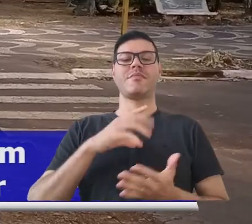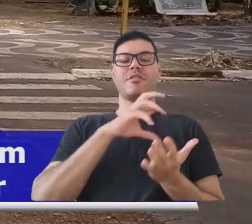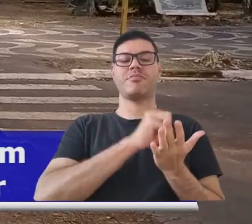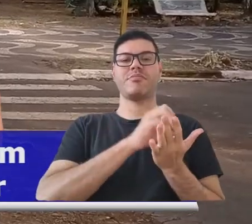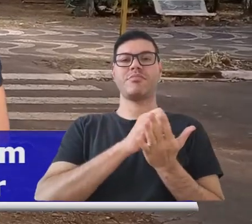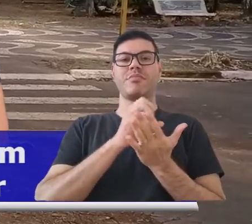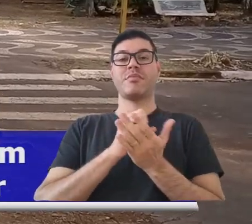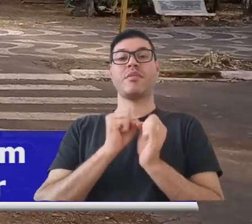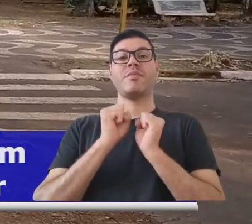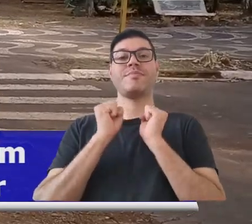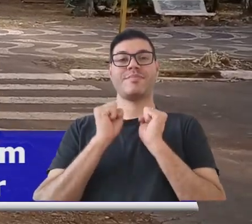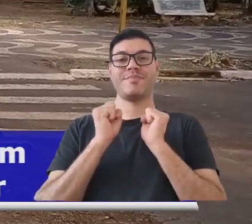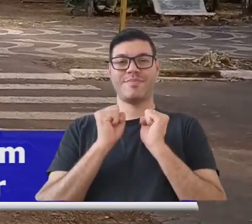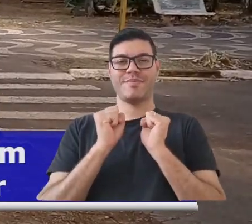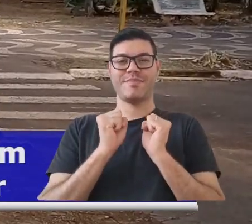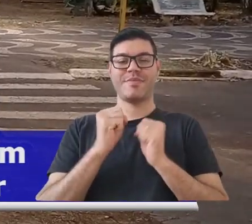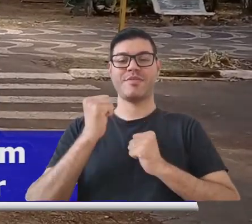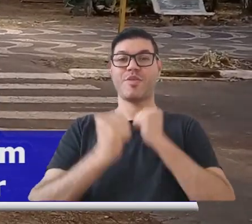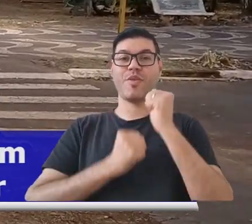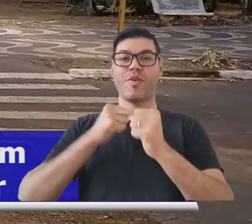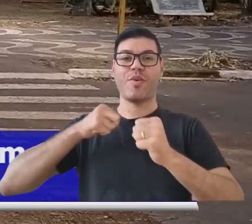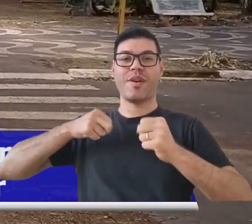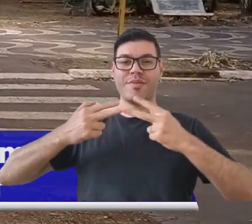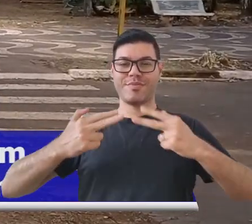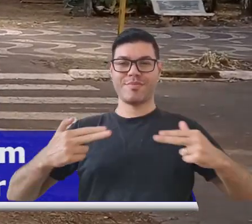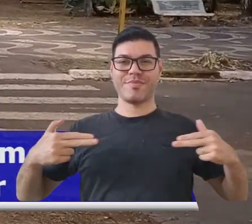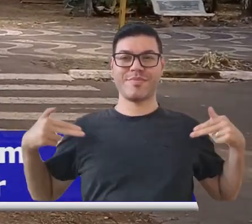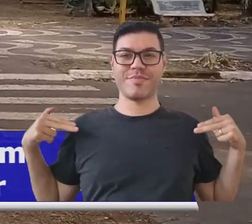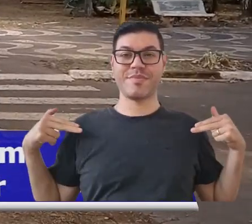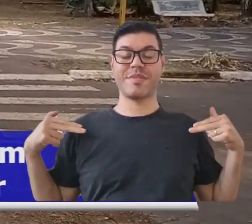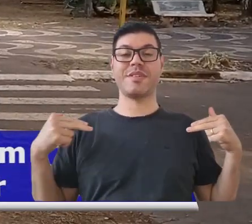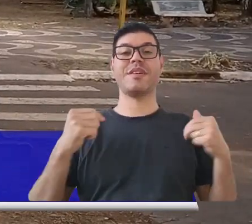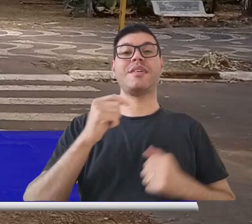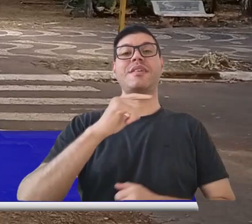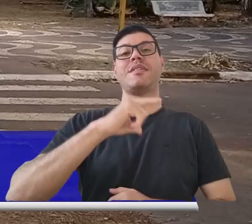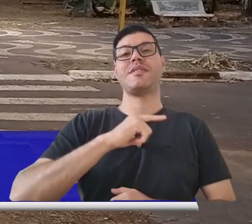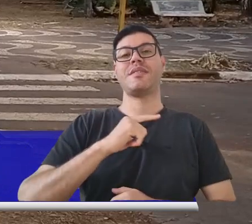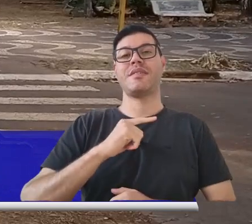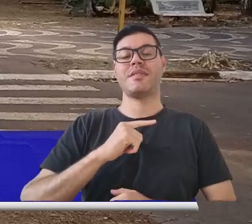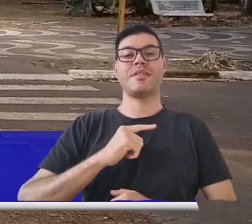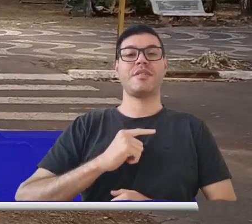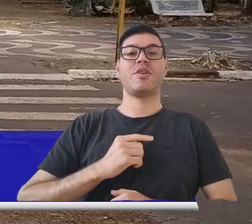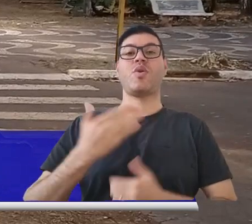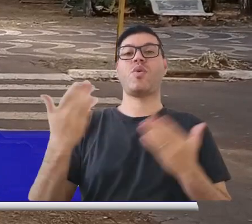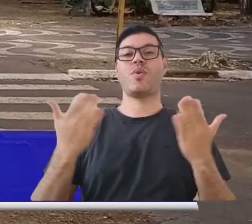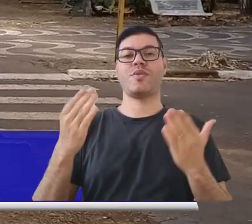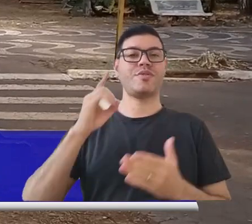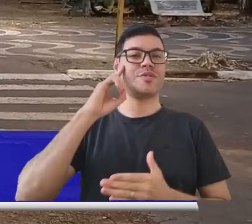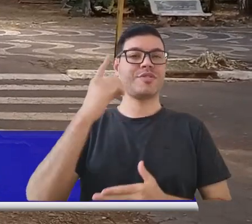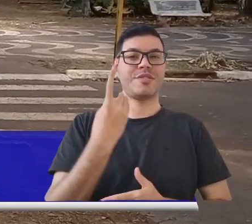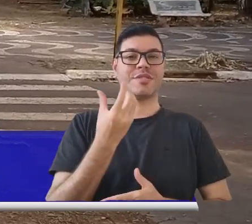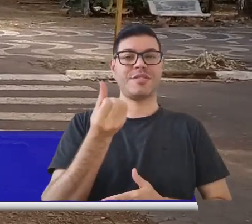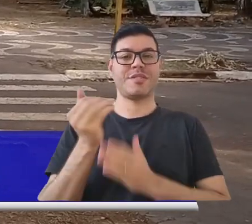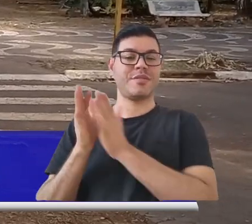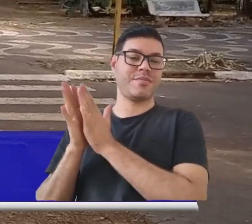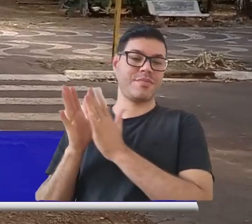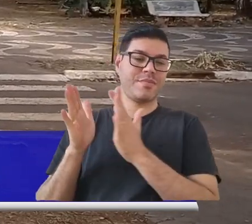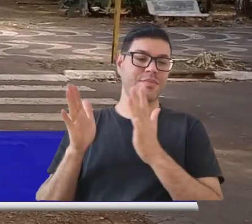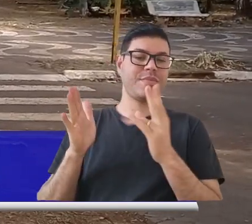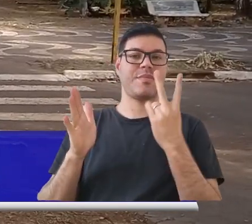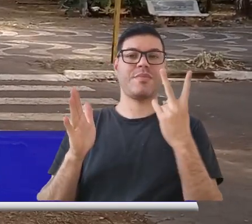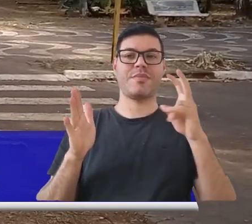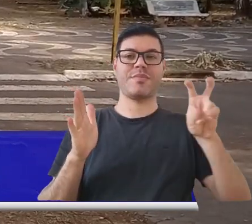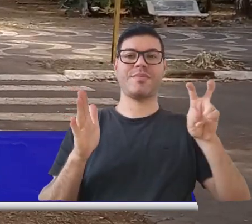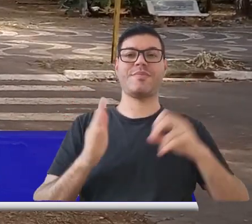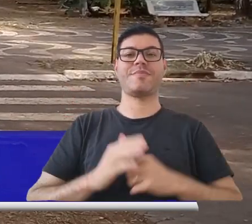foram abertas as inscrições para a 12ª Corrida da Independência, que acontecerá de hoje, do dia 16 de agosto,